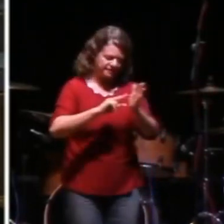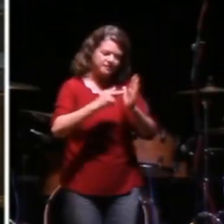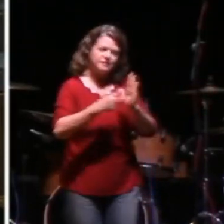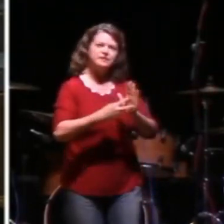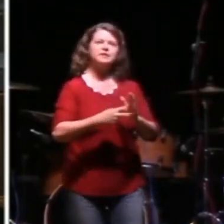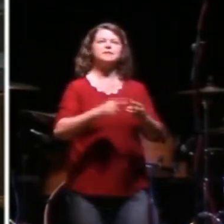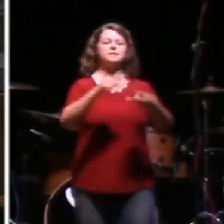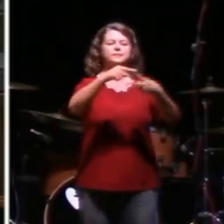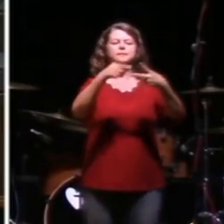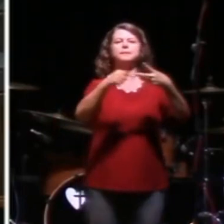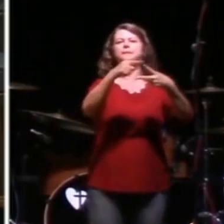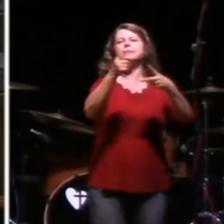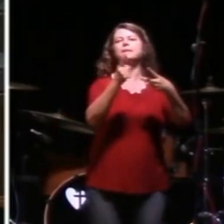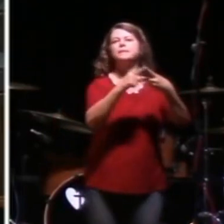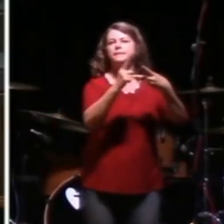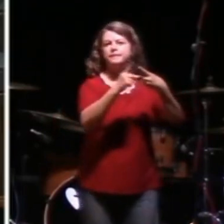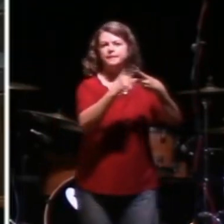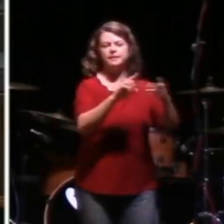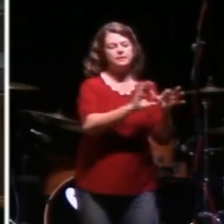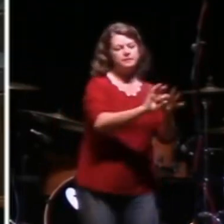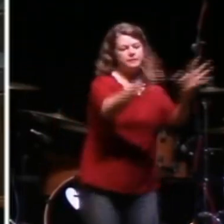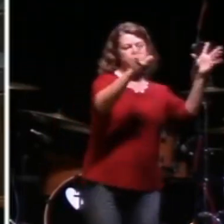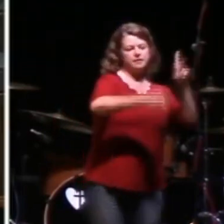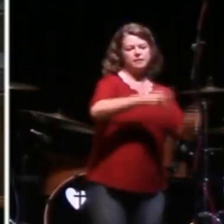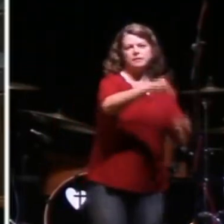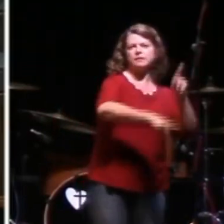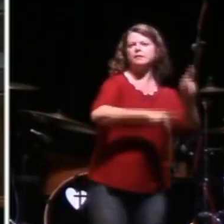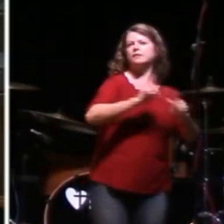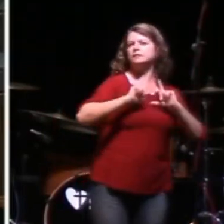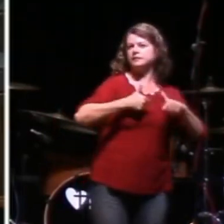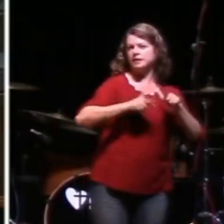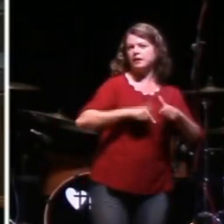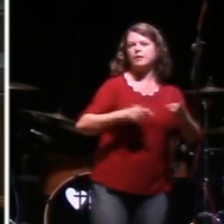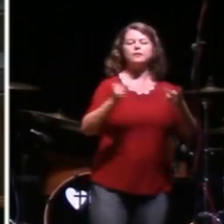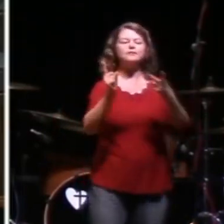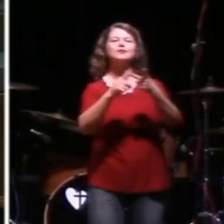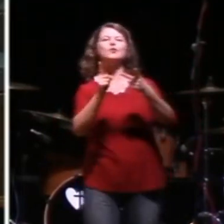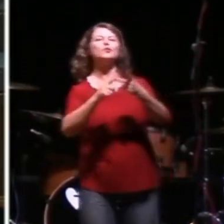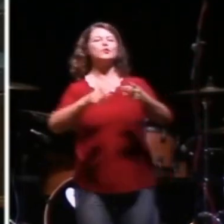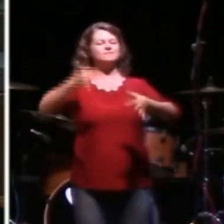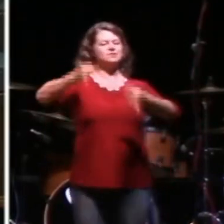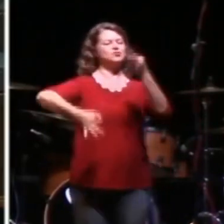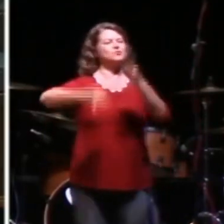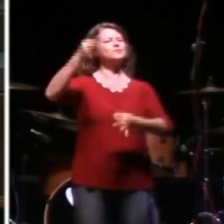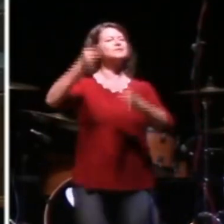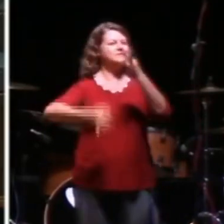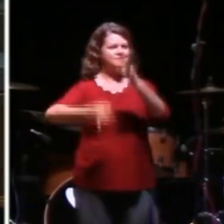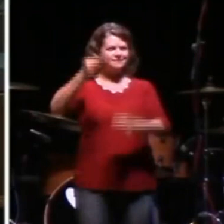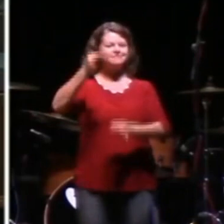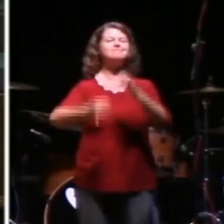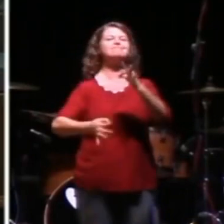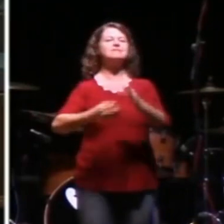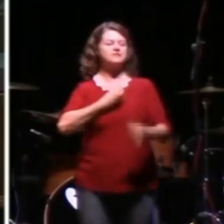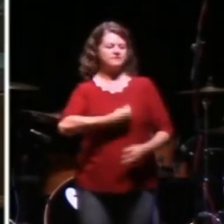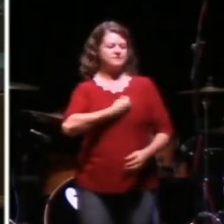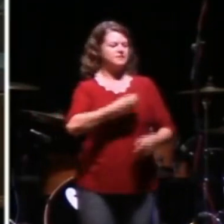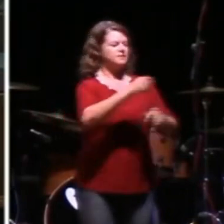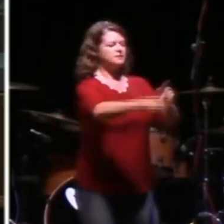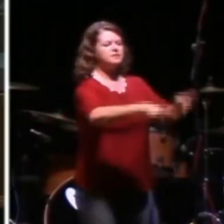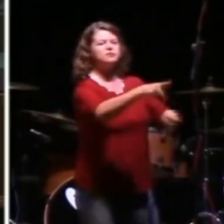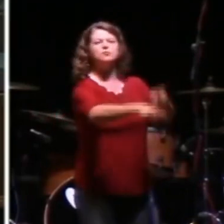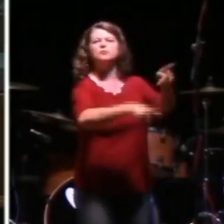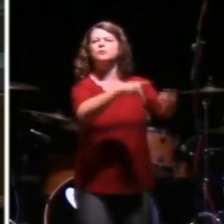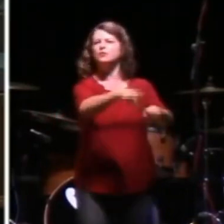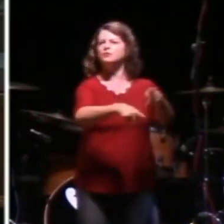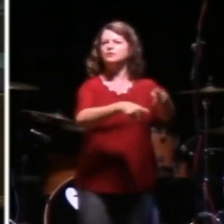de israel e outro para executar um castigo executar o juízo sobre a vida de alguém de um povo